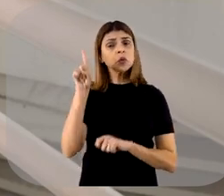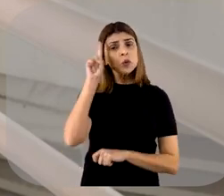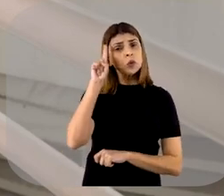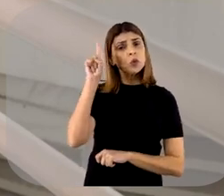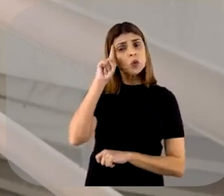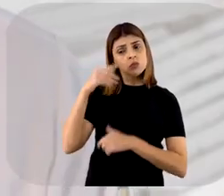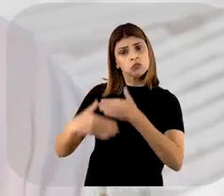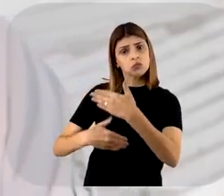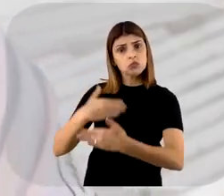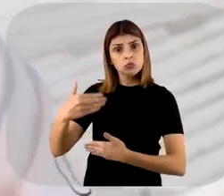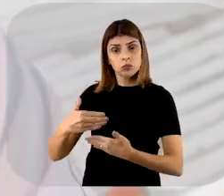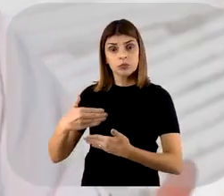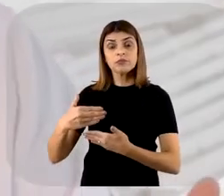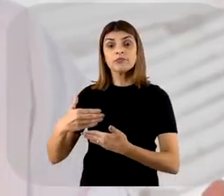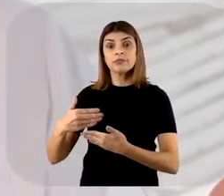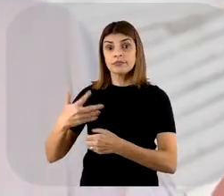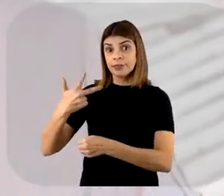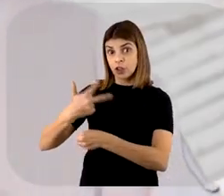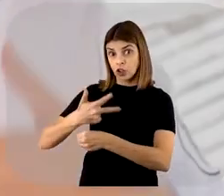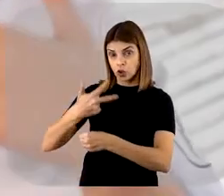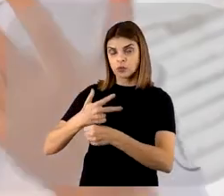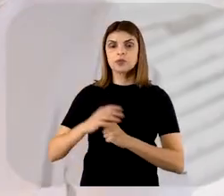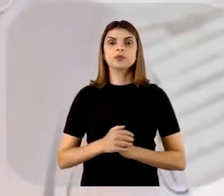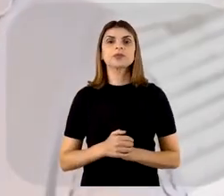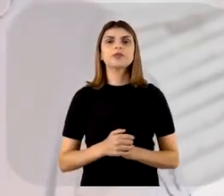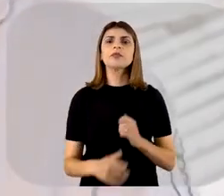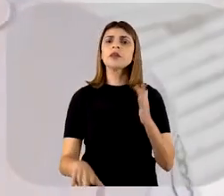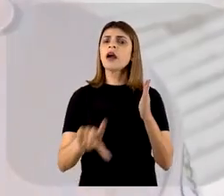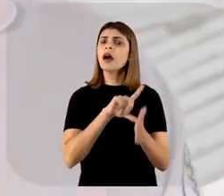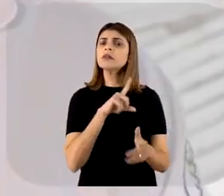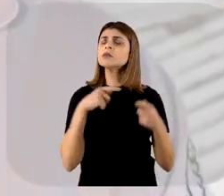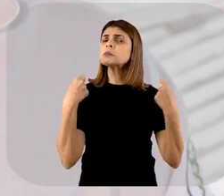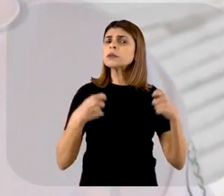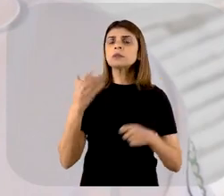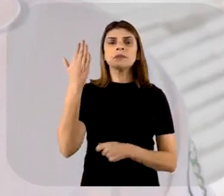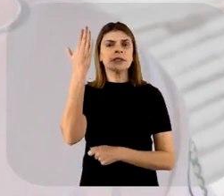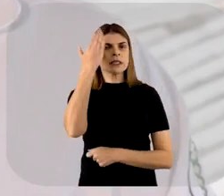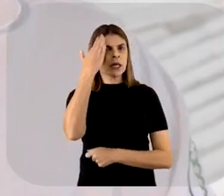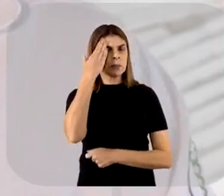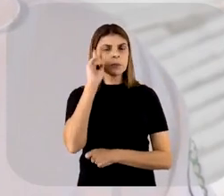dia a dia dos idosos. Bom, antes de tudo, nós temos que